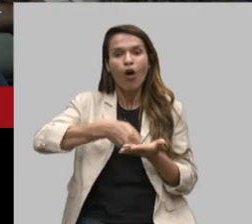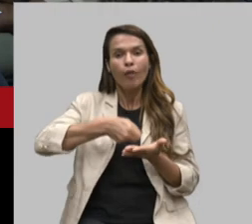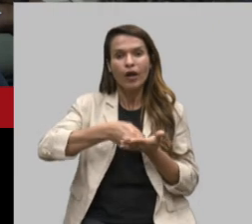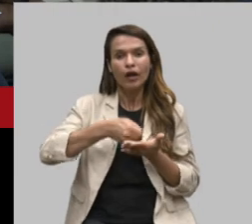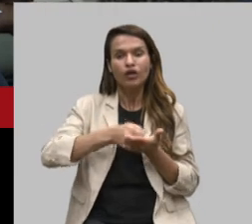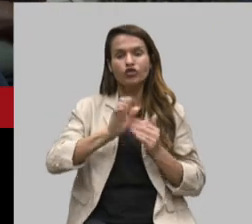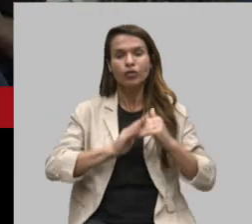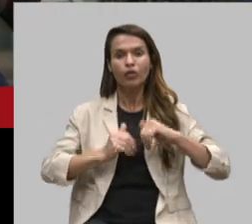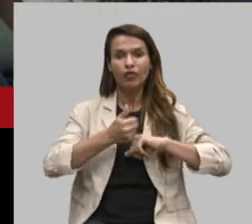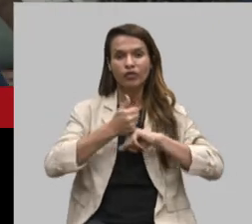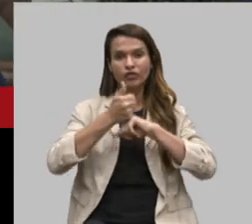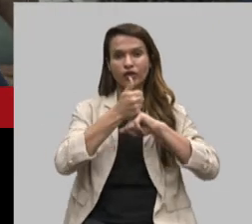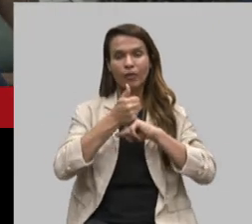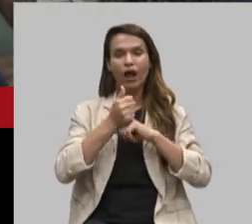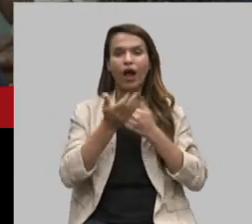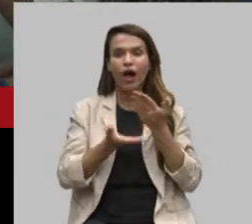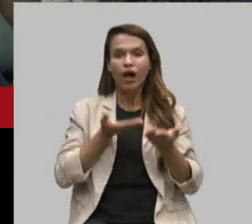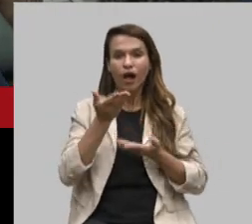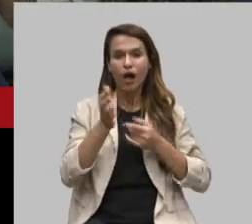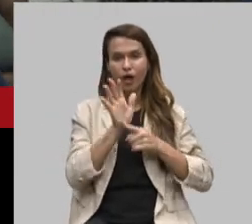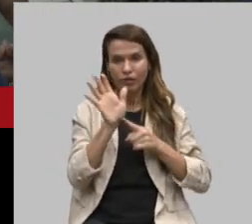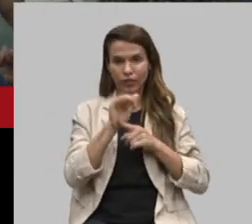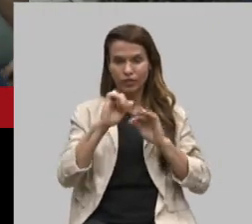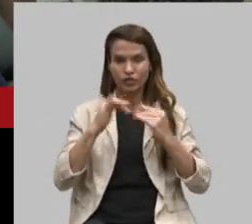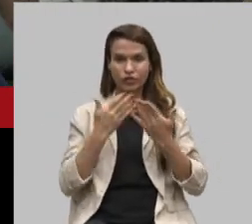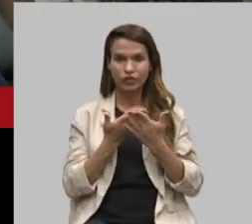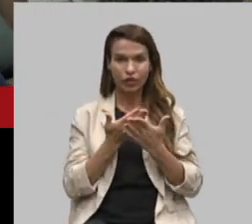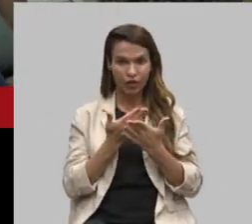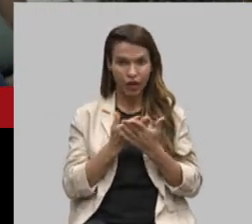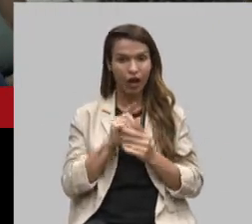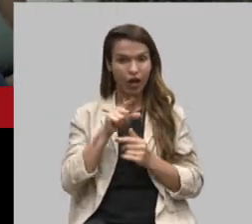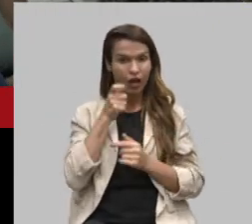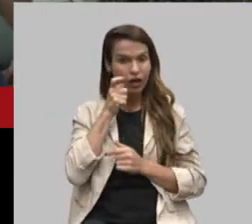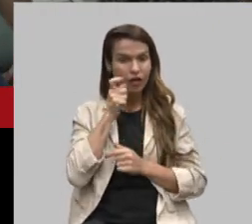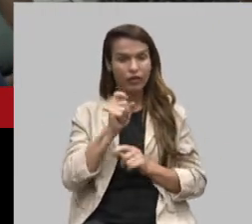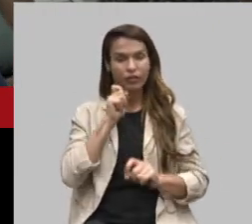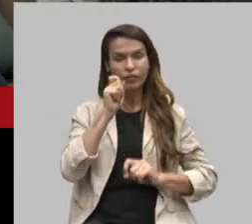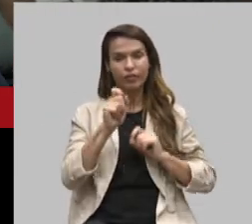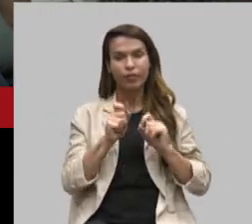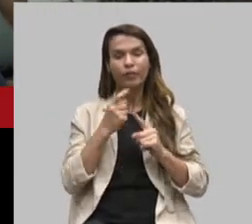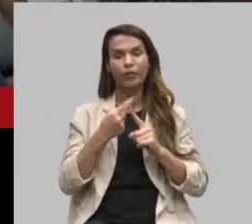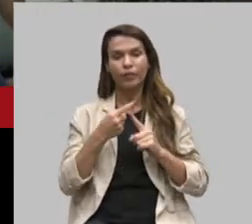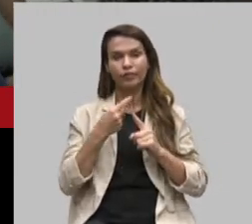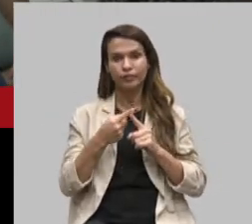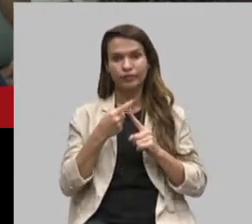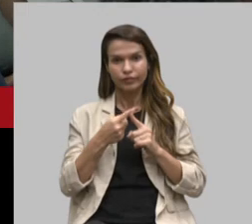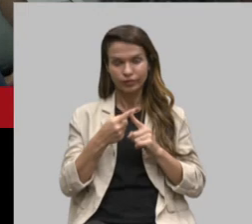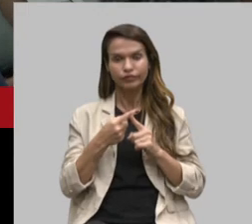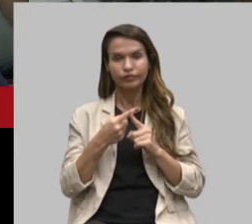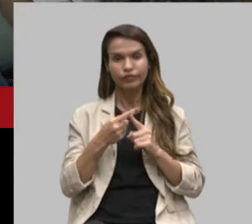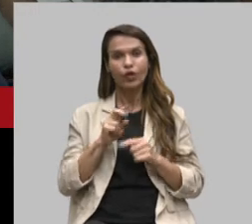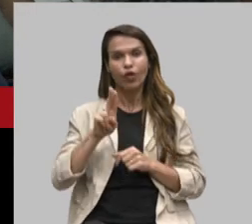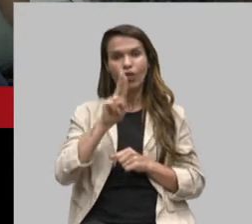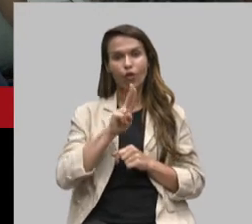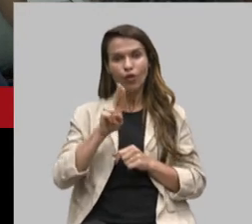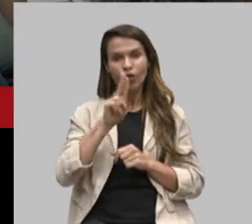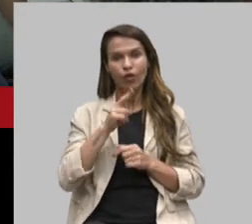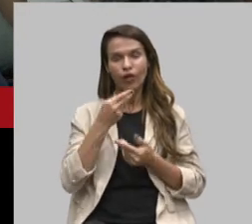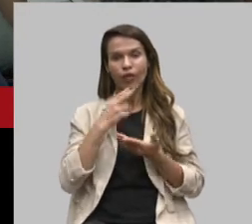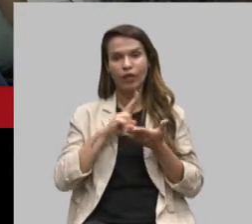profissional para atender a demanda escolar isso é muito interessante porque usando a máquina do Estado